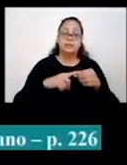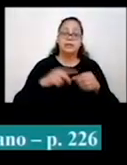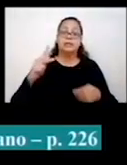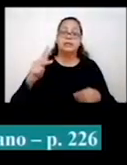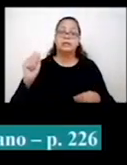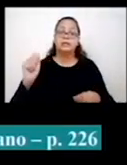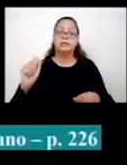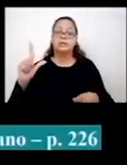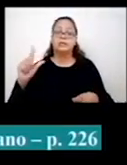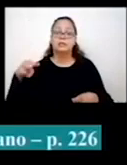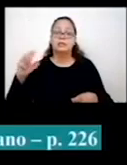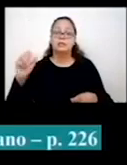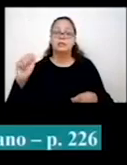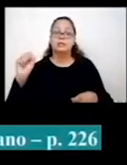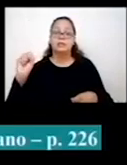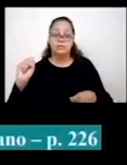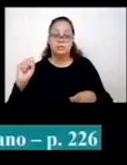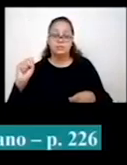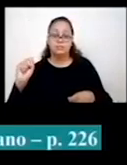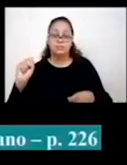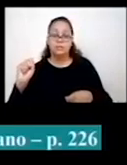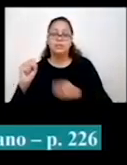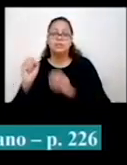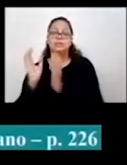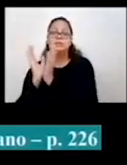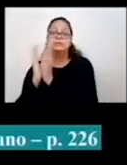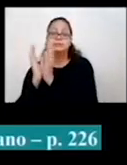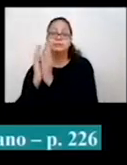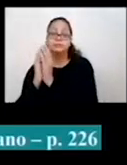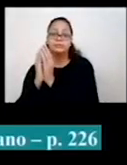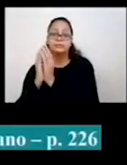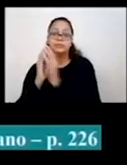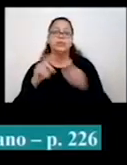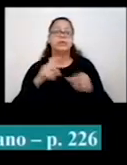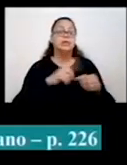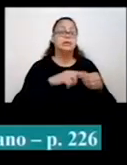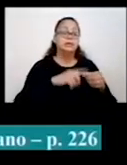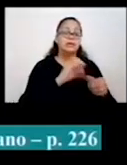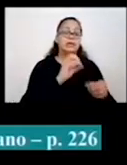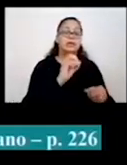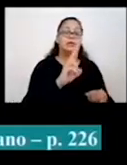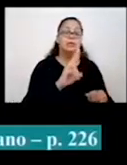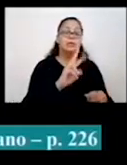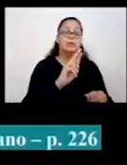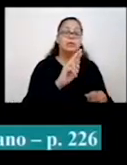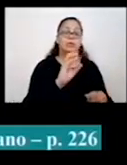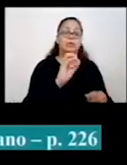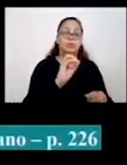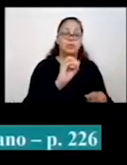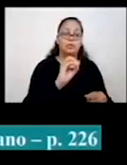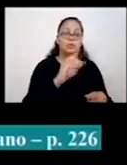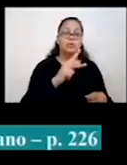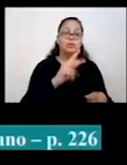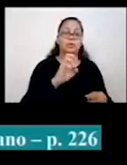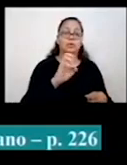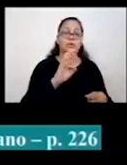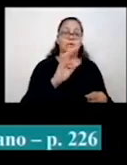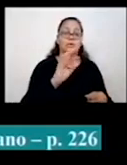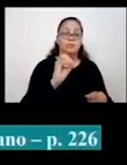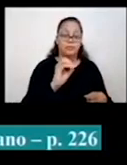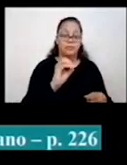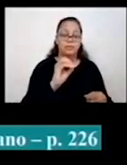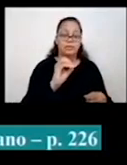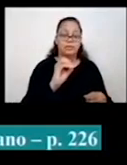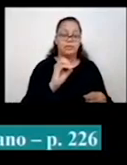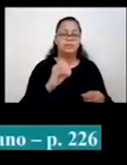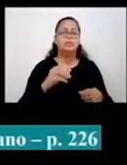e à direita o mapa da cidade de Ouro Preto, em Minas Gerais. E a questão diz o seguinte: observe os mapas apresentados abaixo. Então vocês vão observar